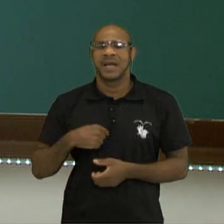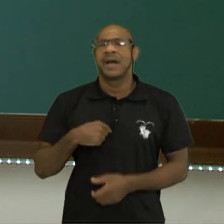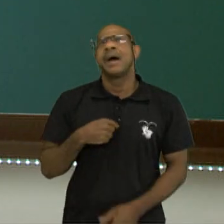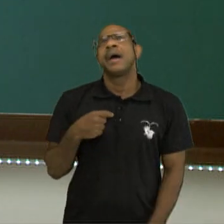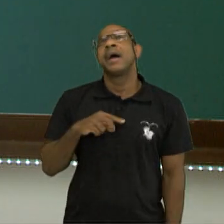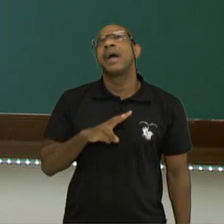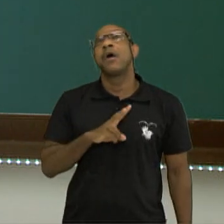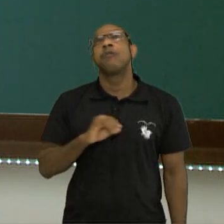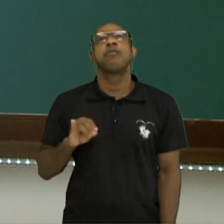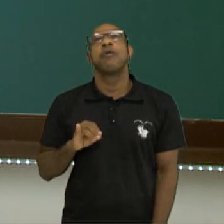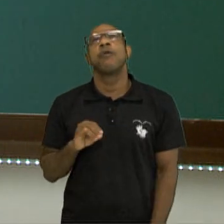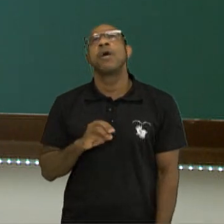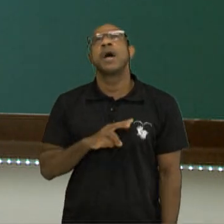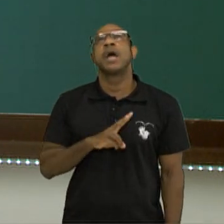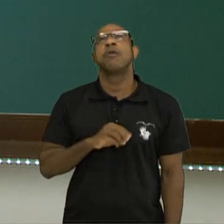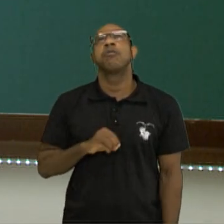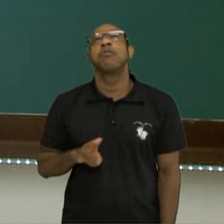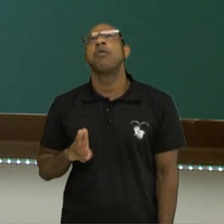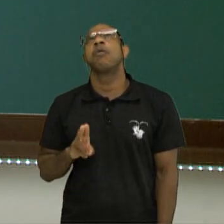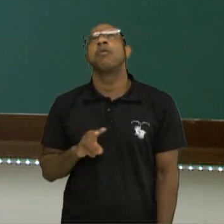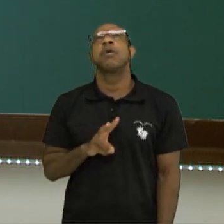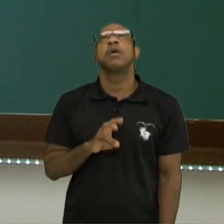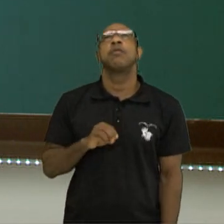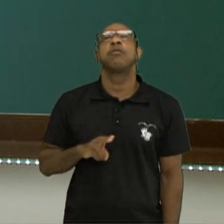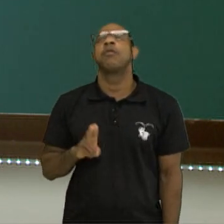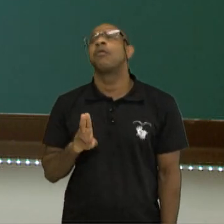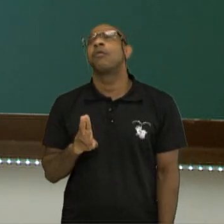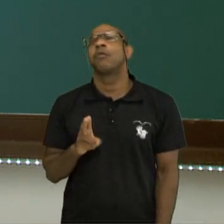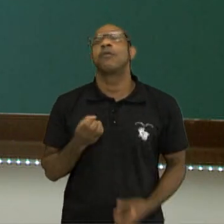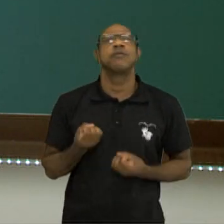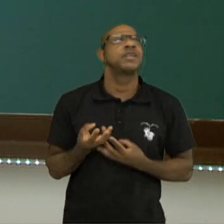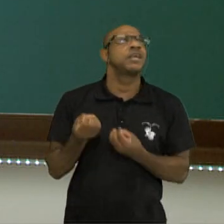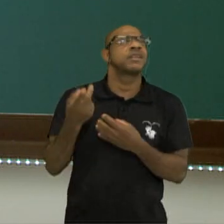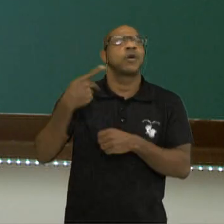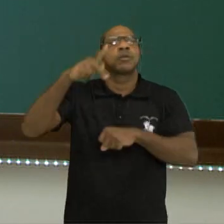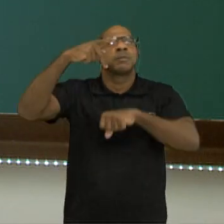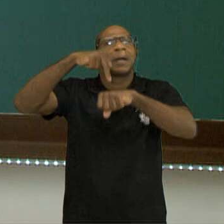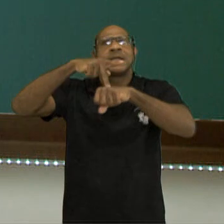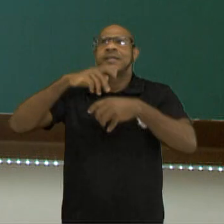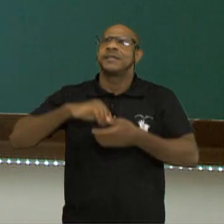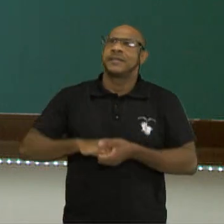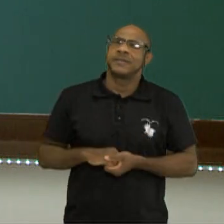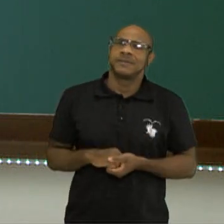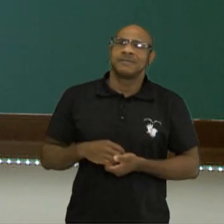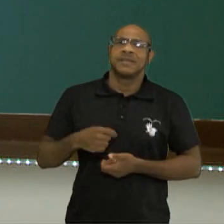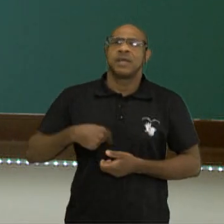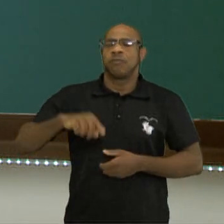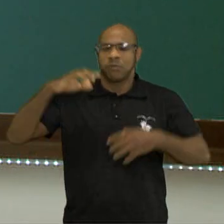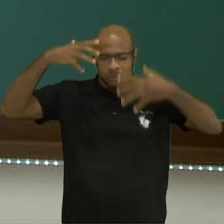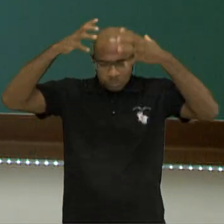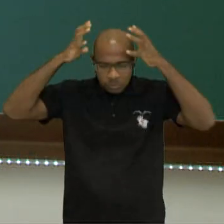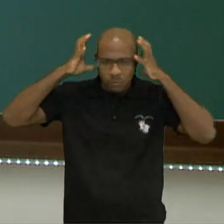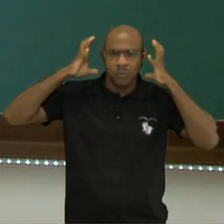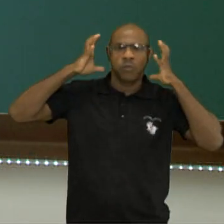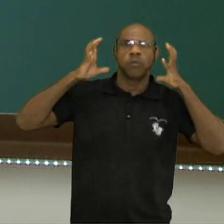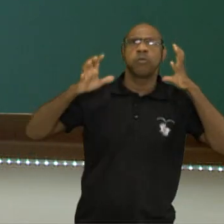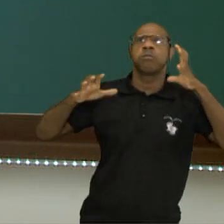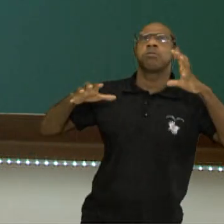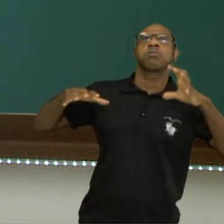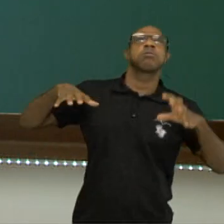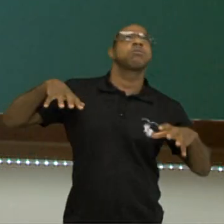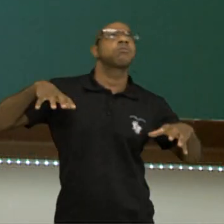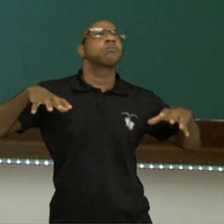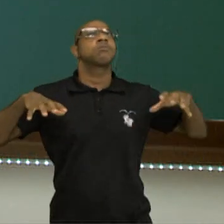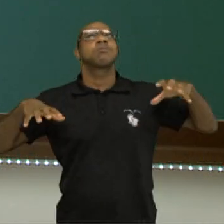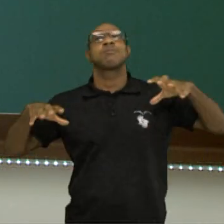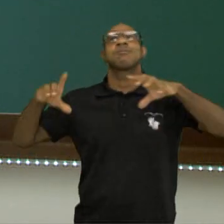vou viajar para fora quando eu crescer, eu vou ser astronauta e presidente